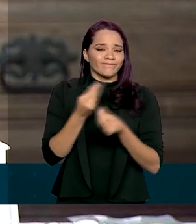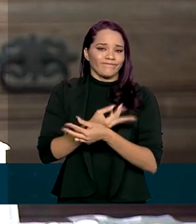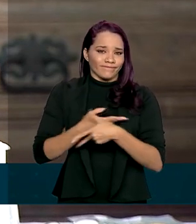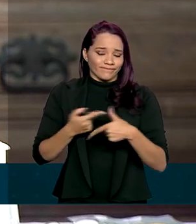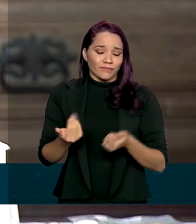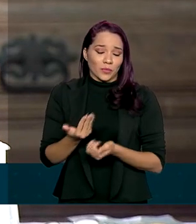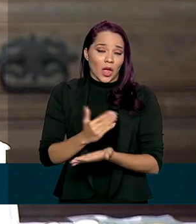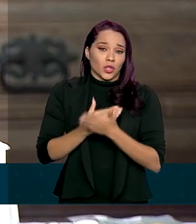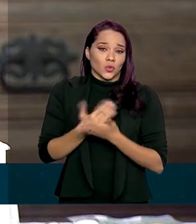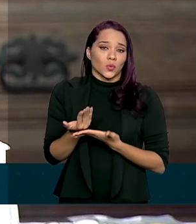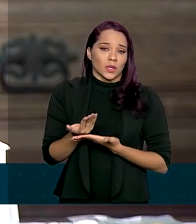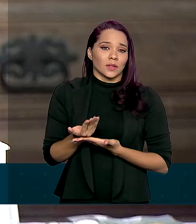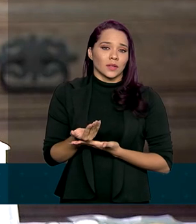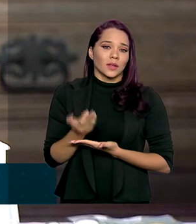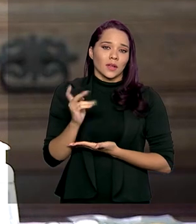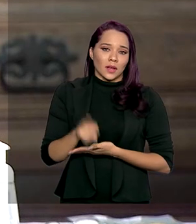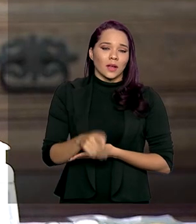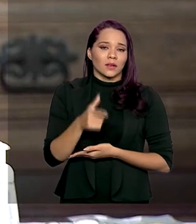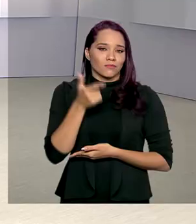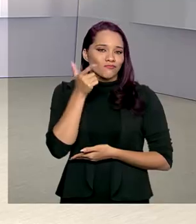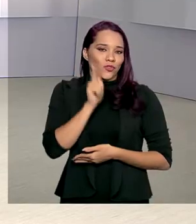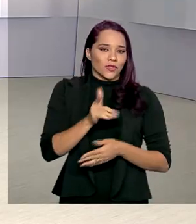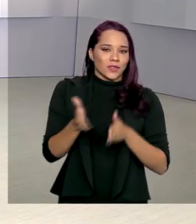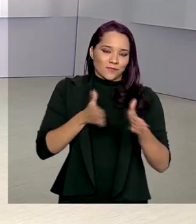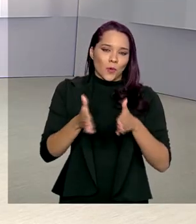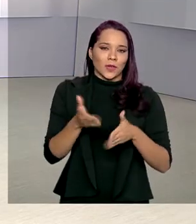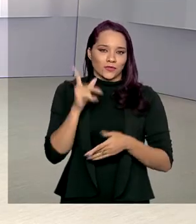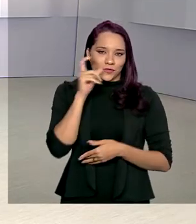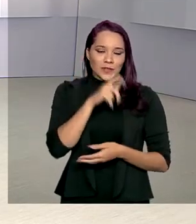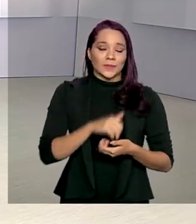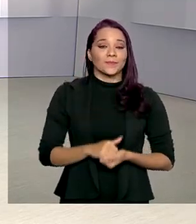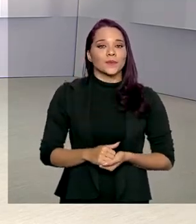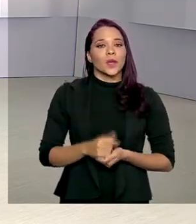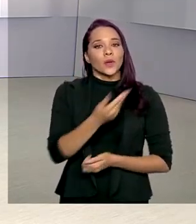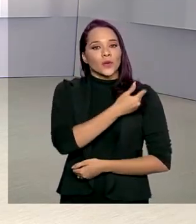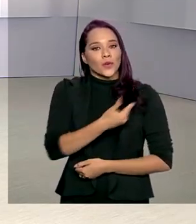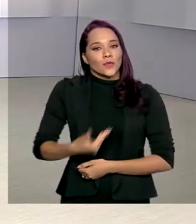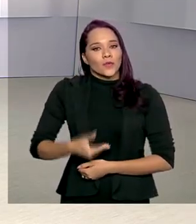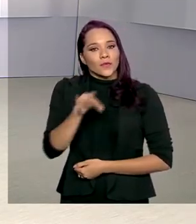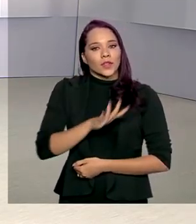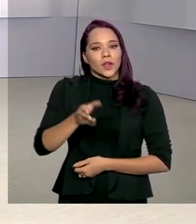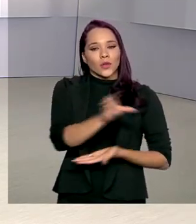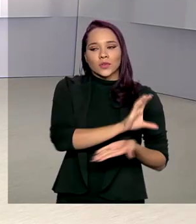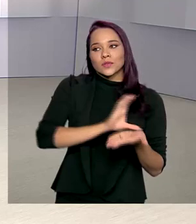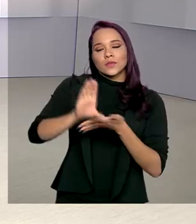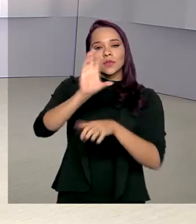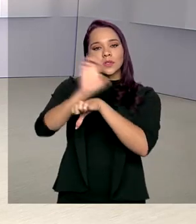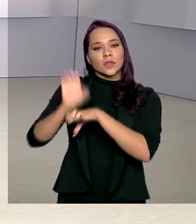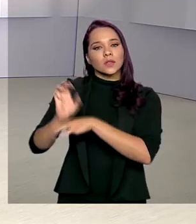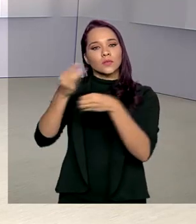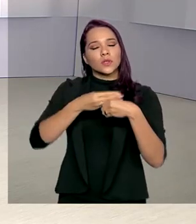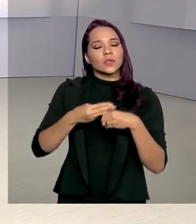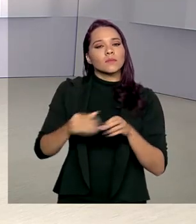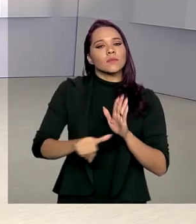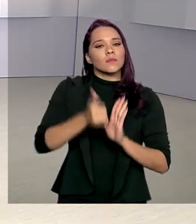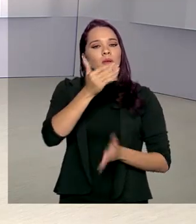passa por esse momento. O governo federal transfere hoje a estados e municípios a